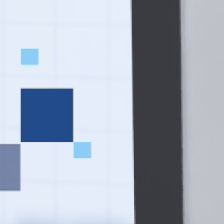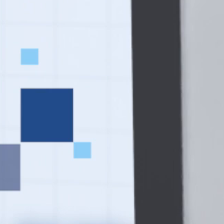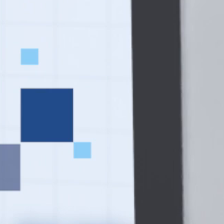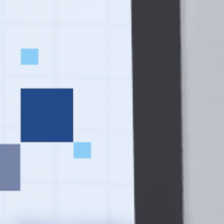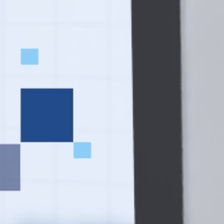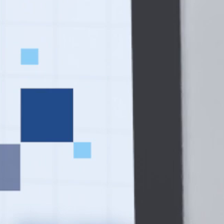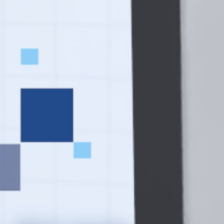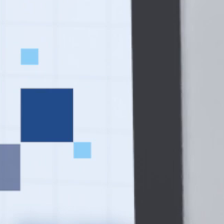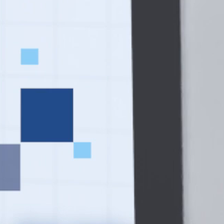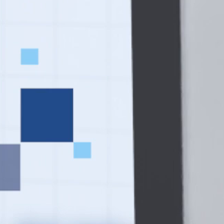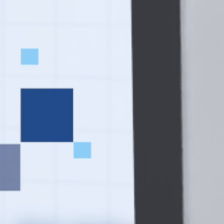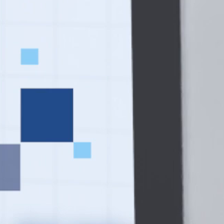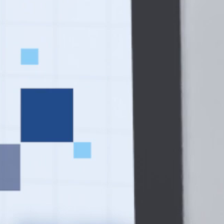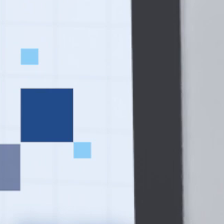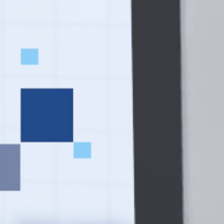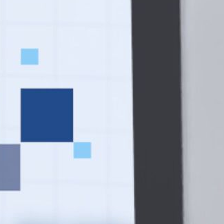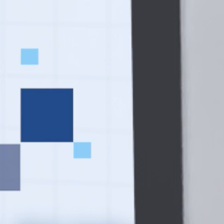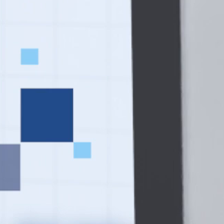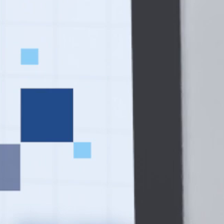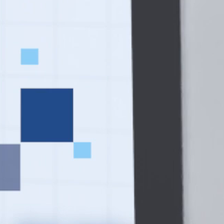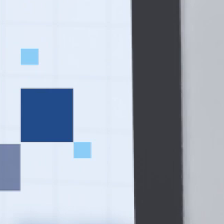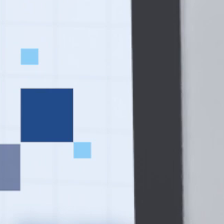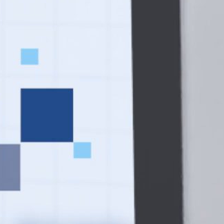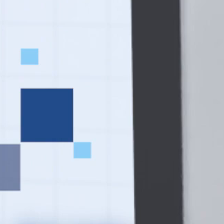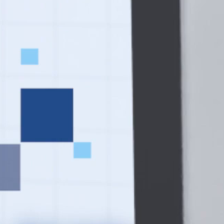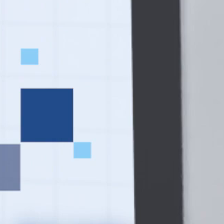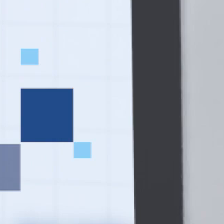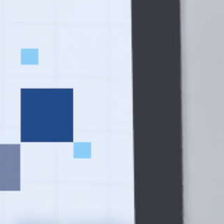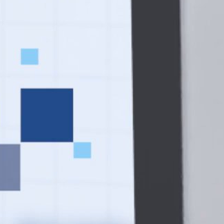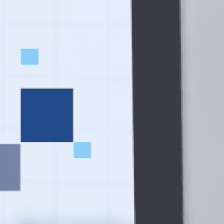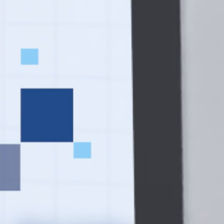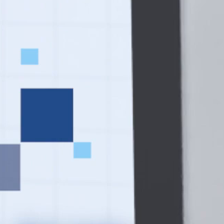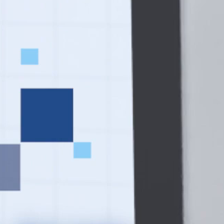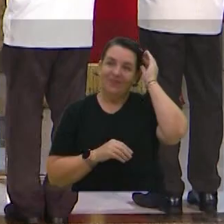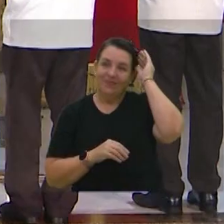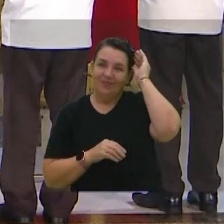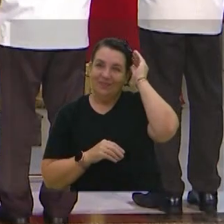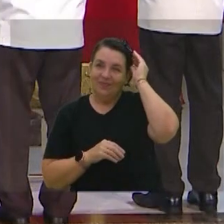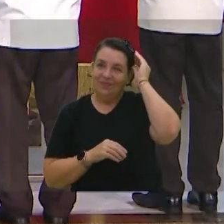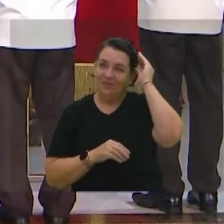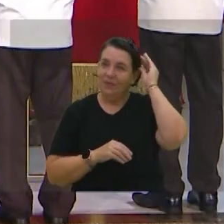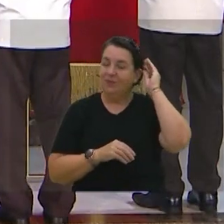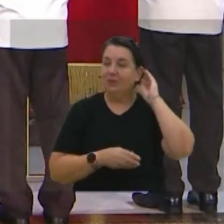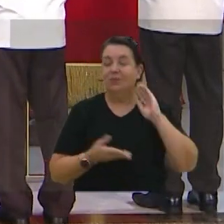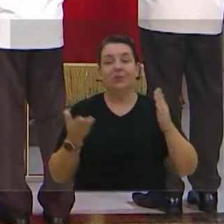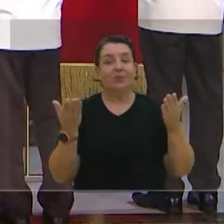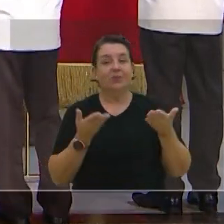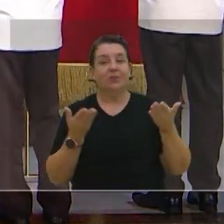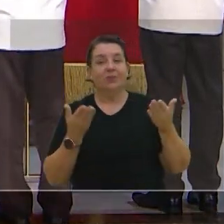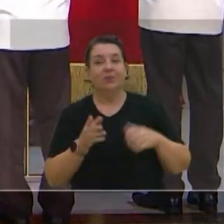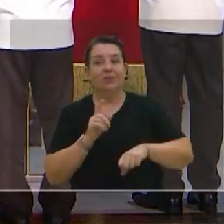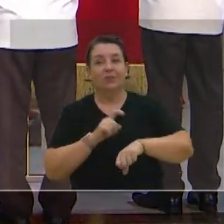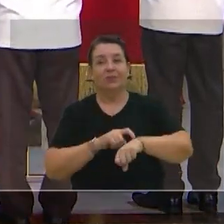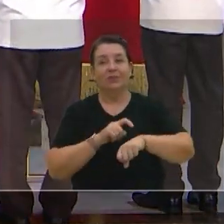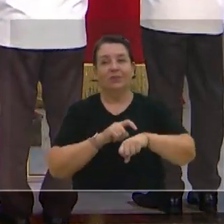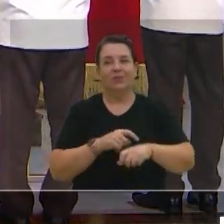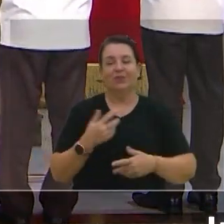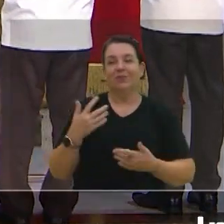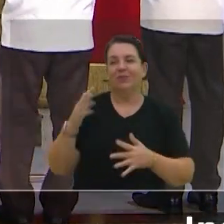uma referência ao Dia Nacional do Combate ao Câncer Infanto-Juvenil. Hoje é tempo